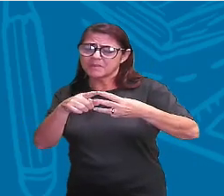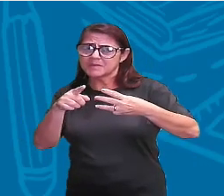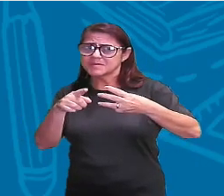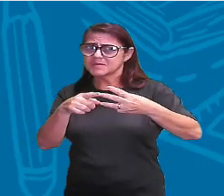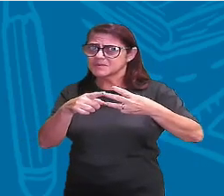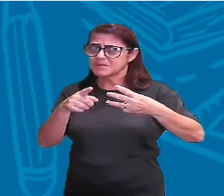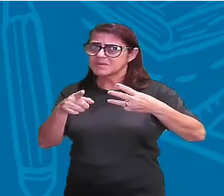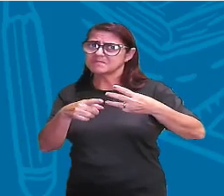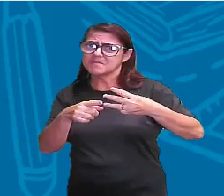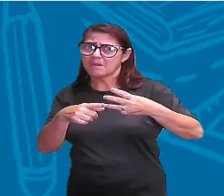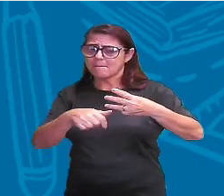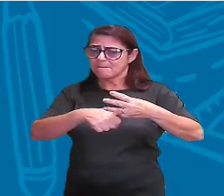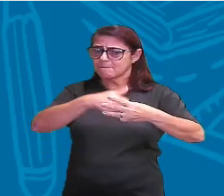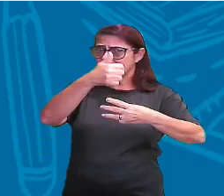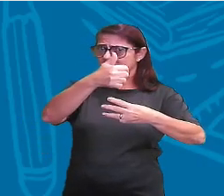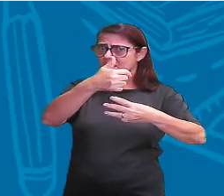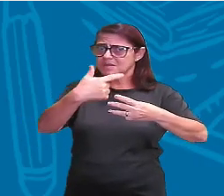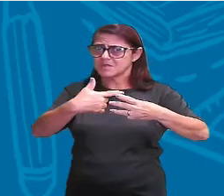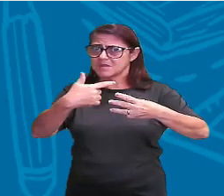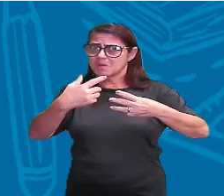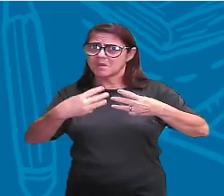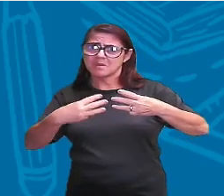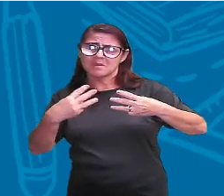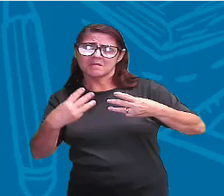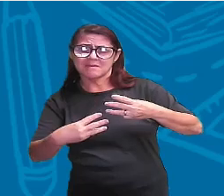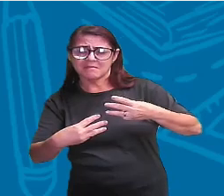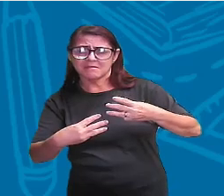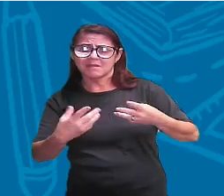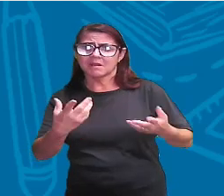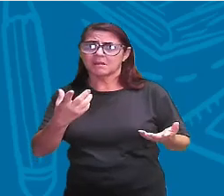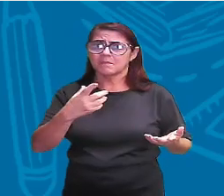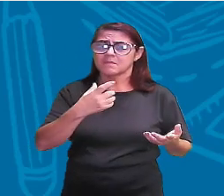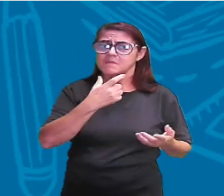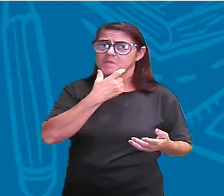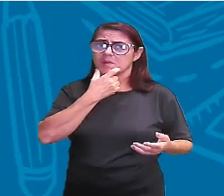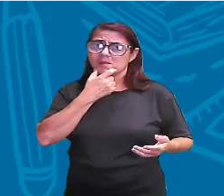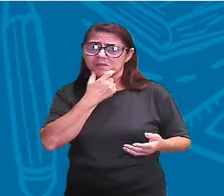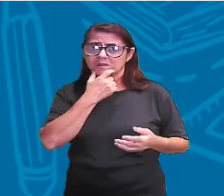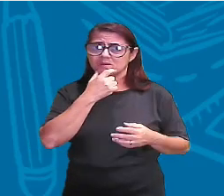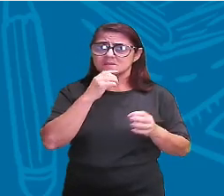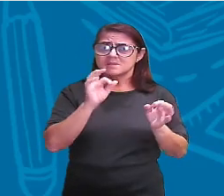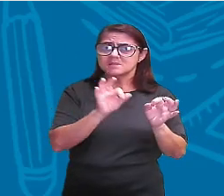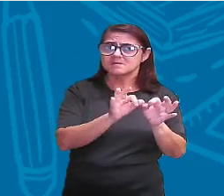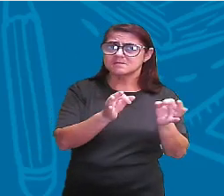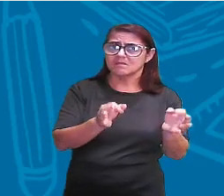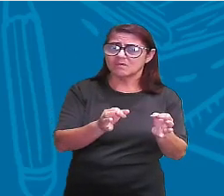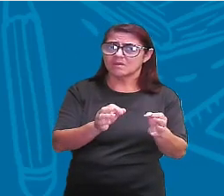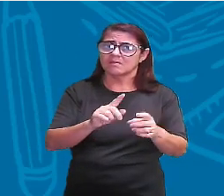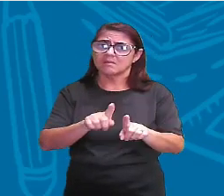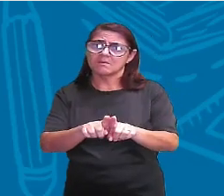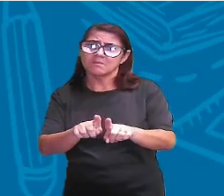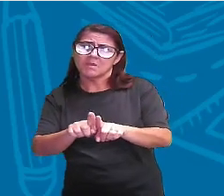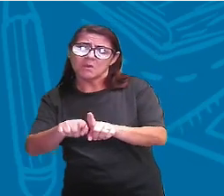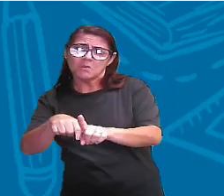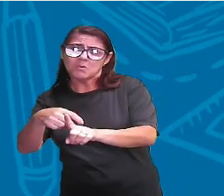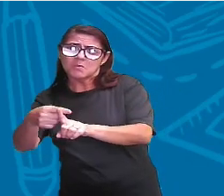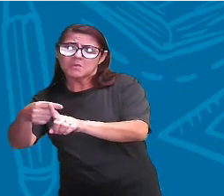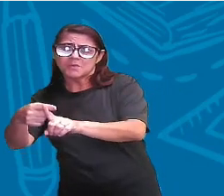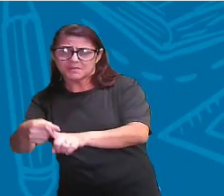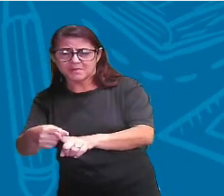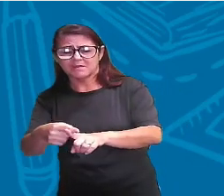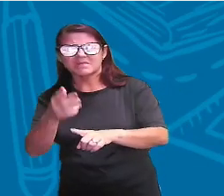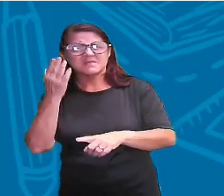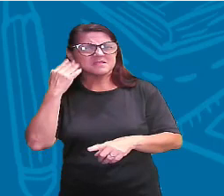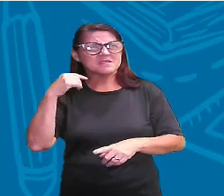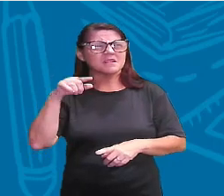e terceira pessoa das falas, tanto no plural quanto no singular. E aí, se você já